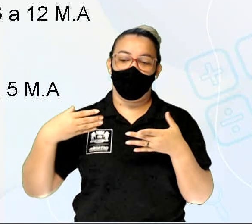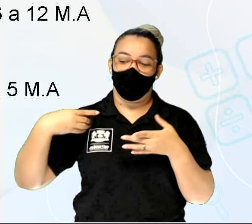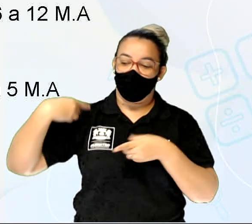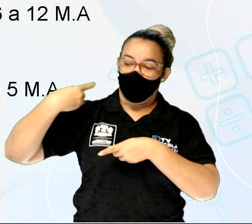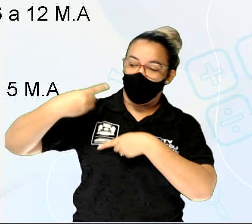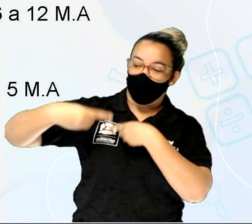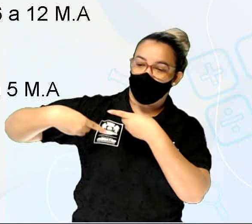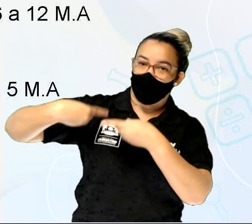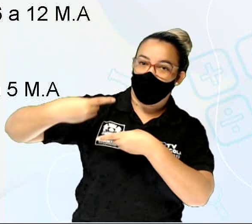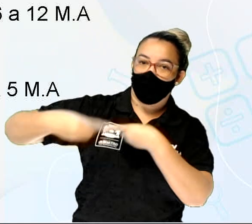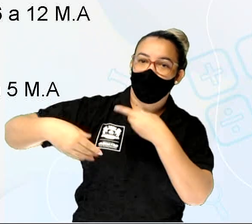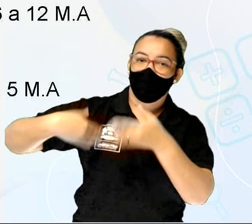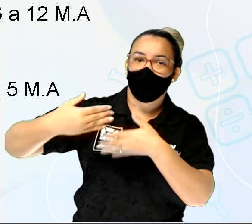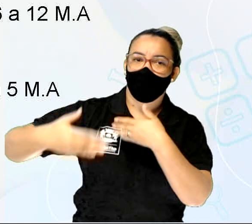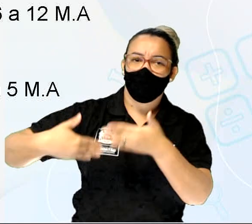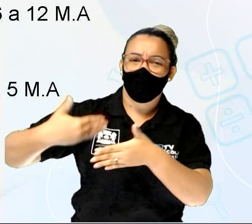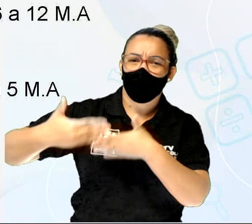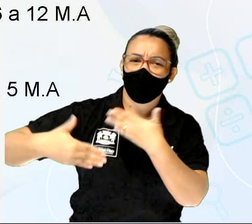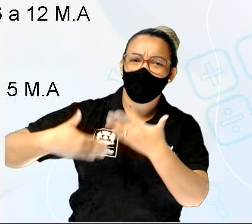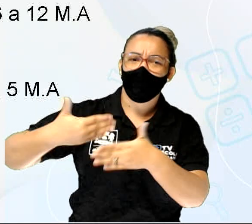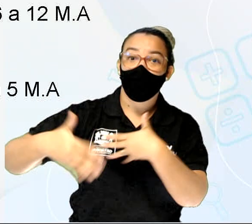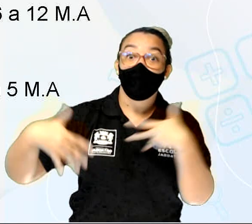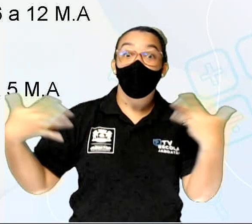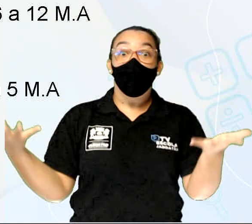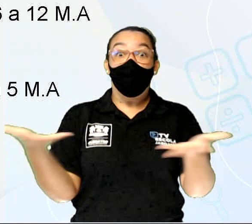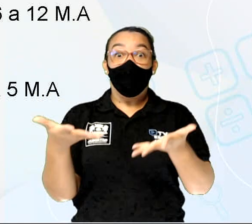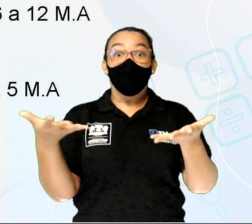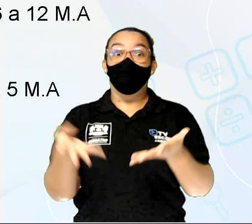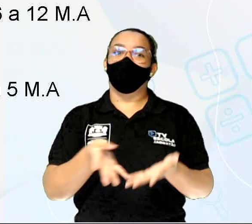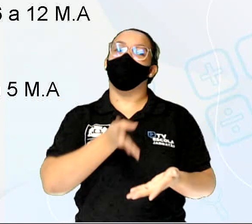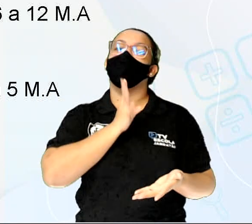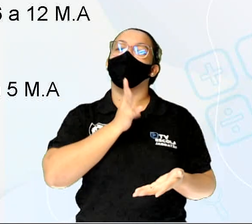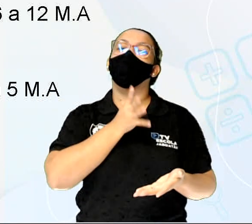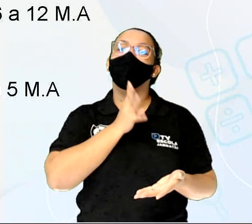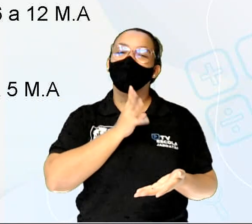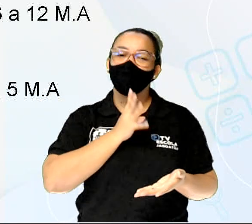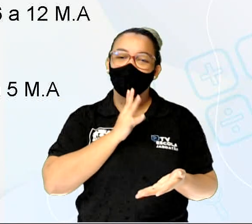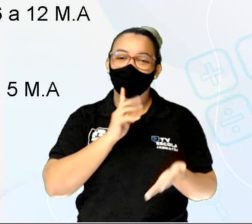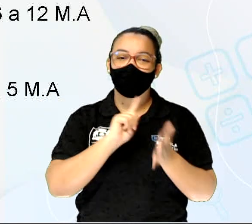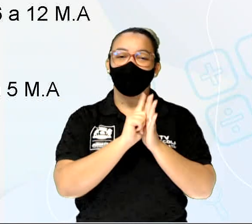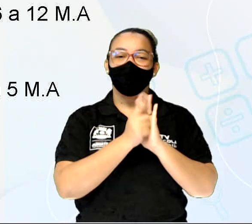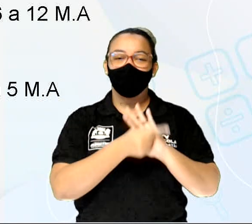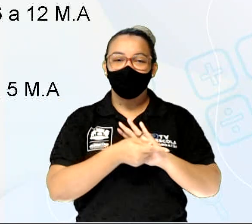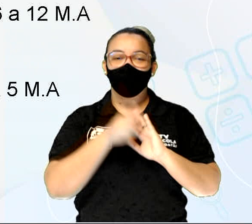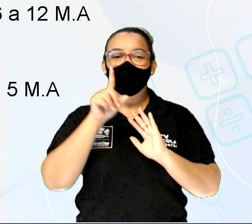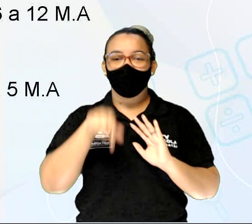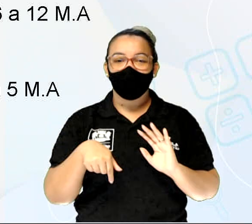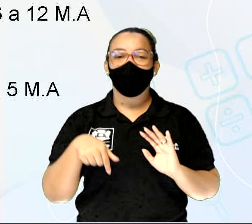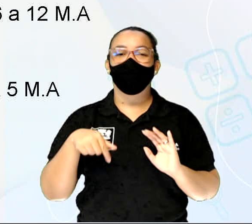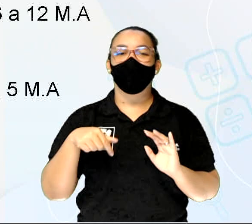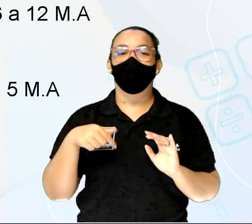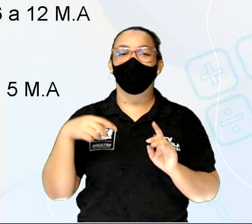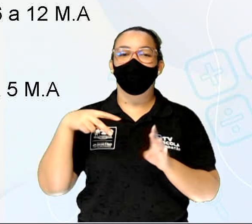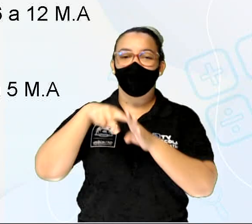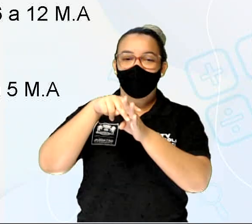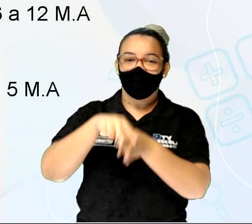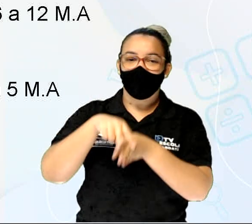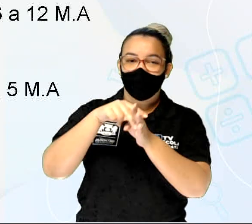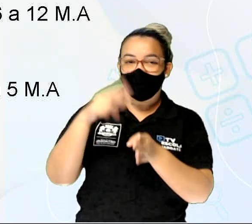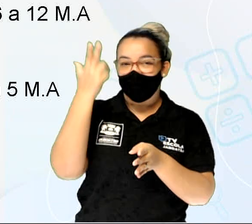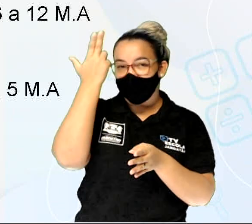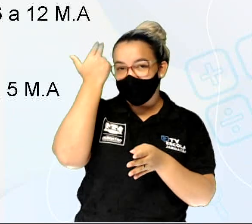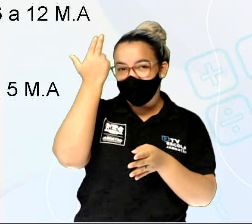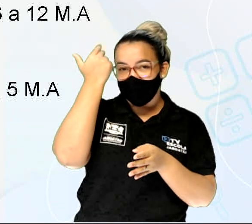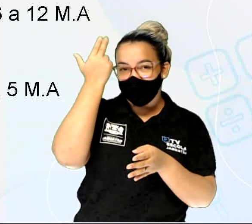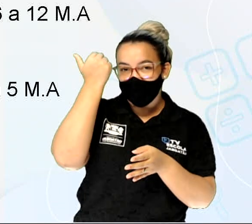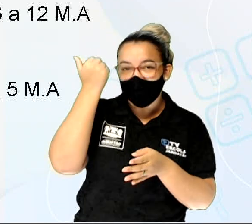de anos, ele foi mudando e hoje a gente conhece o gênero que está aqui, Equus, que tem cerca